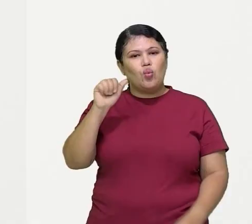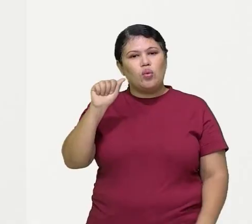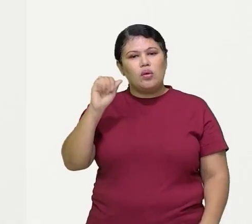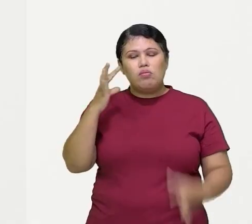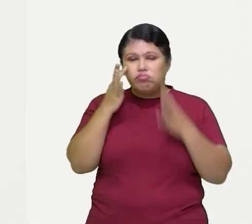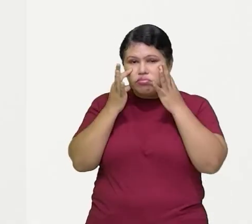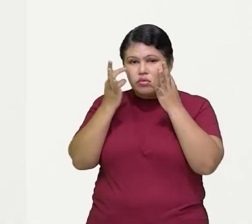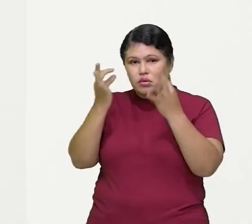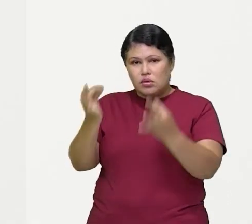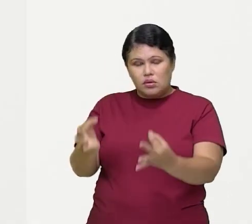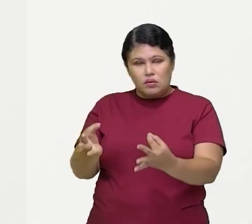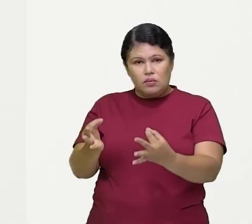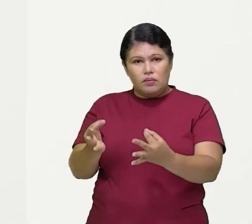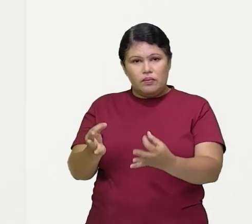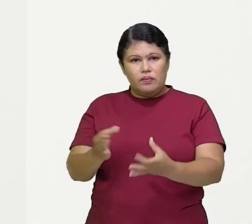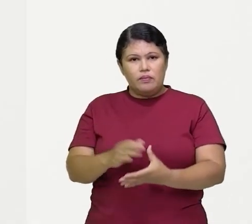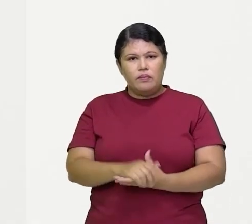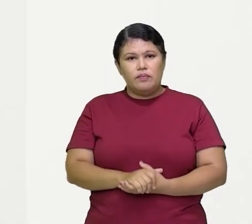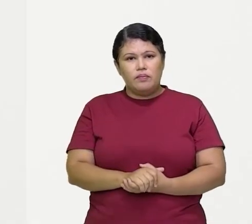preste atenção.